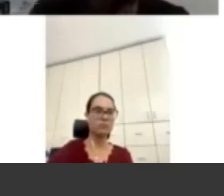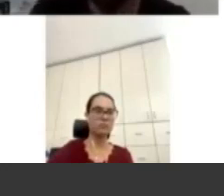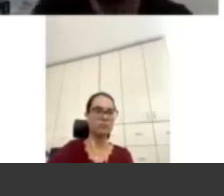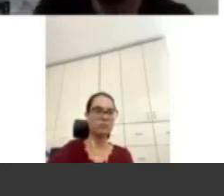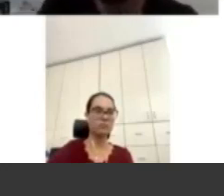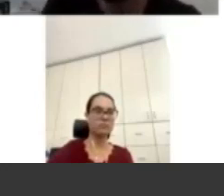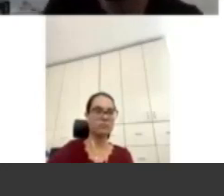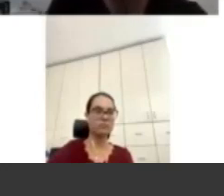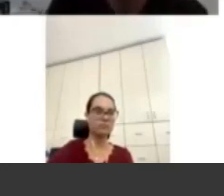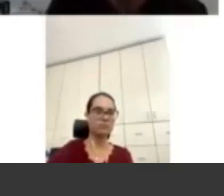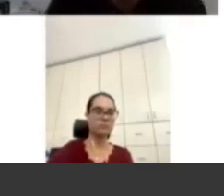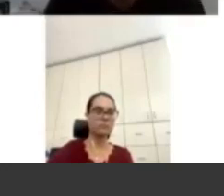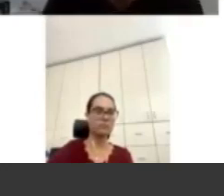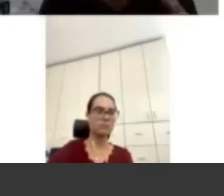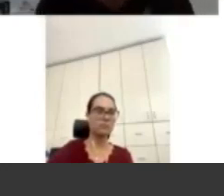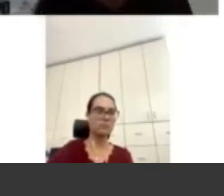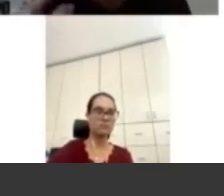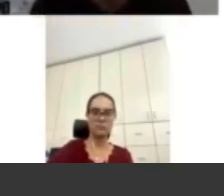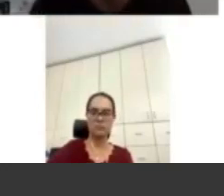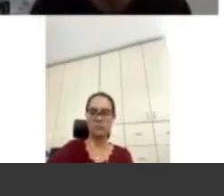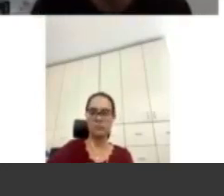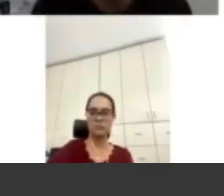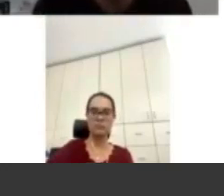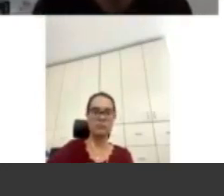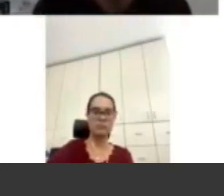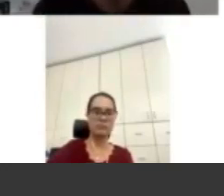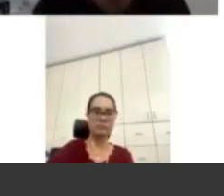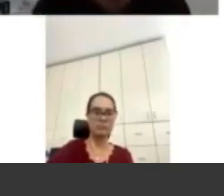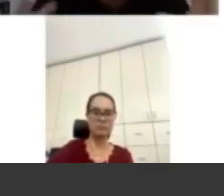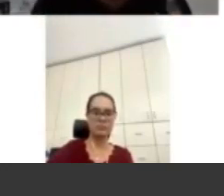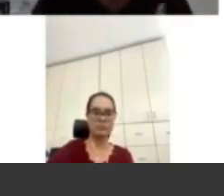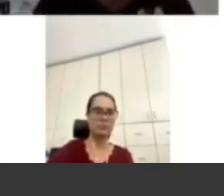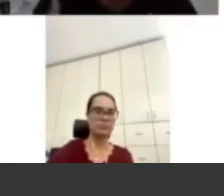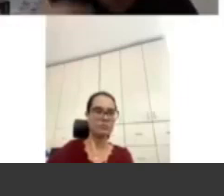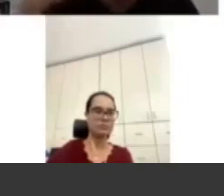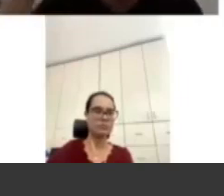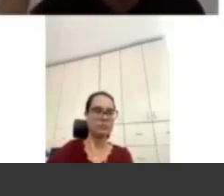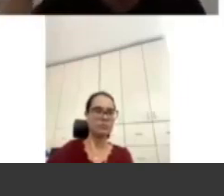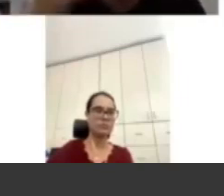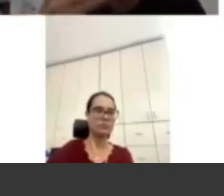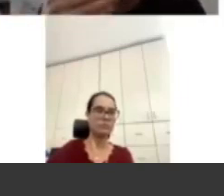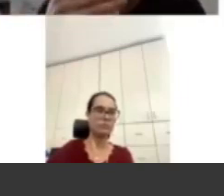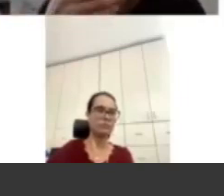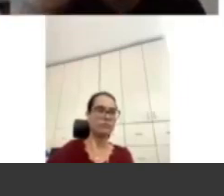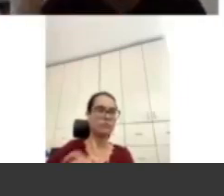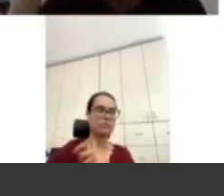sinalizam. Essa página ficou um pouquinho mais densa, porque a gente tentou compilar